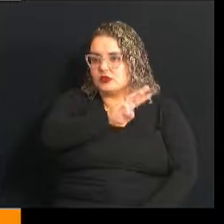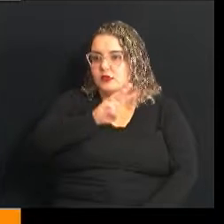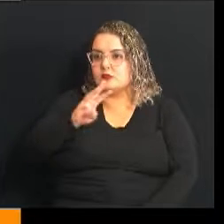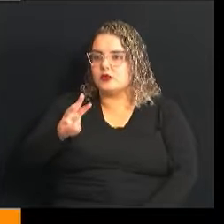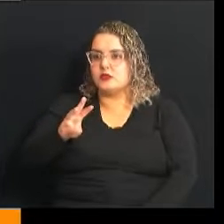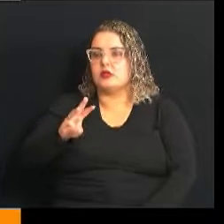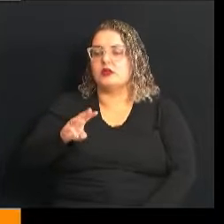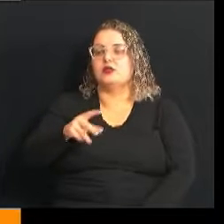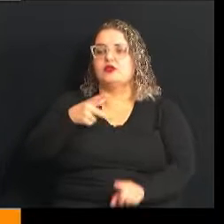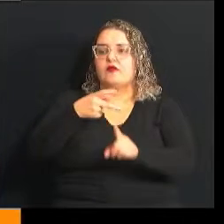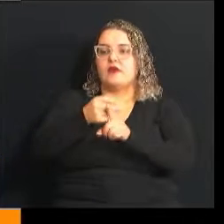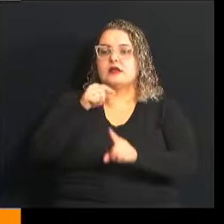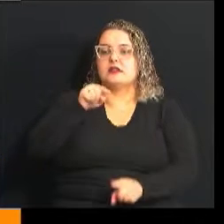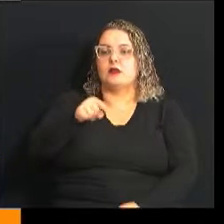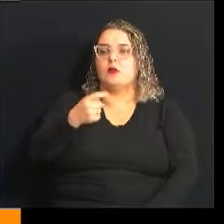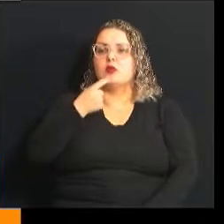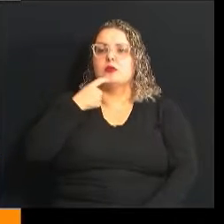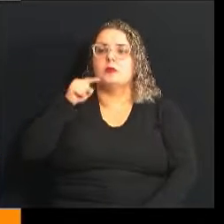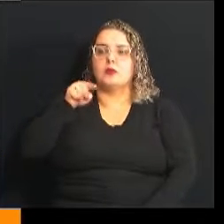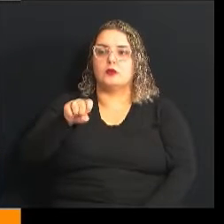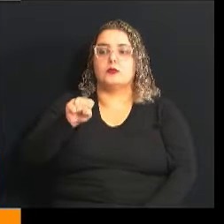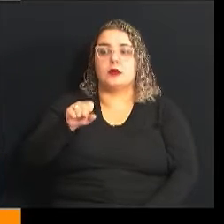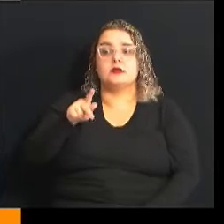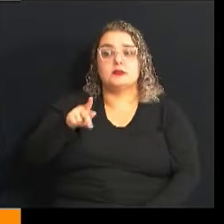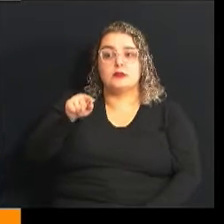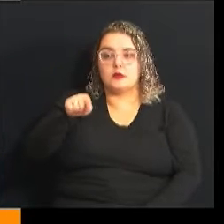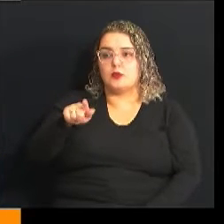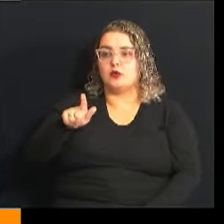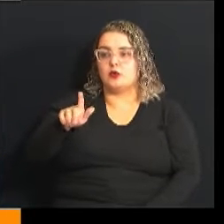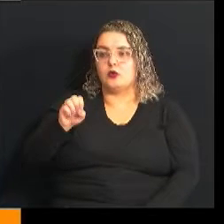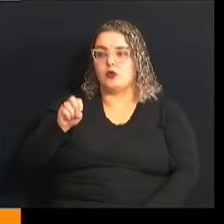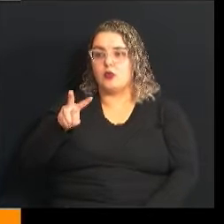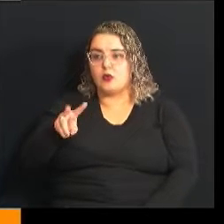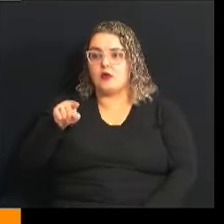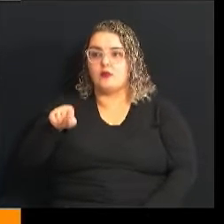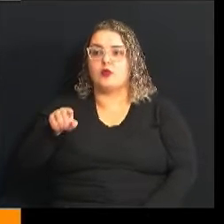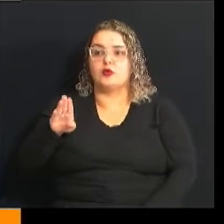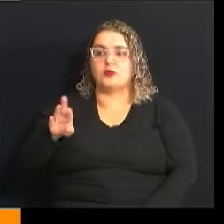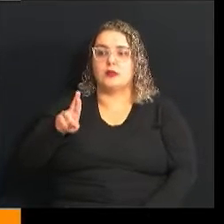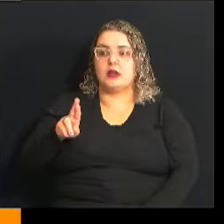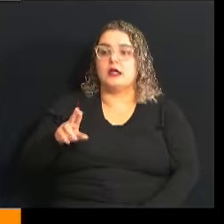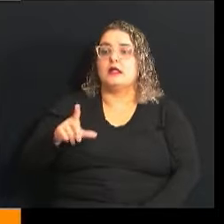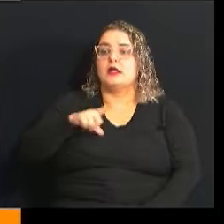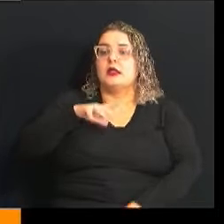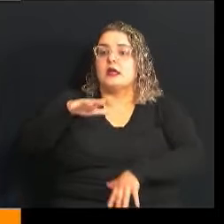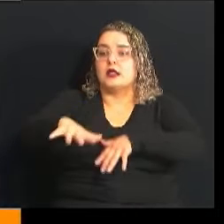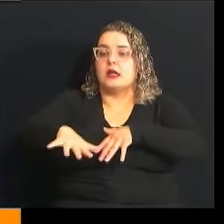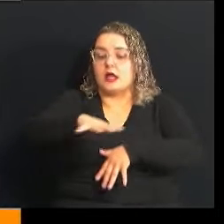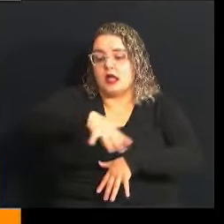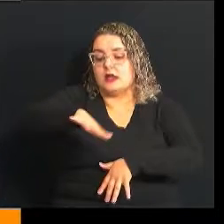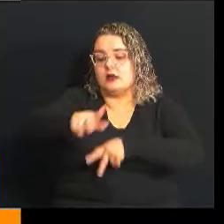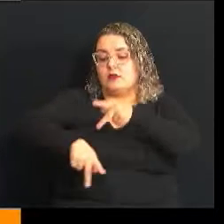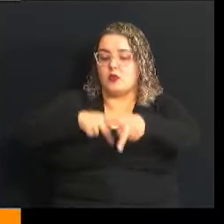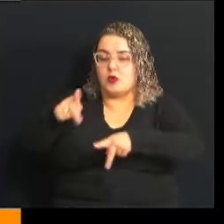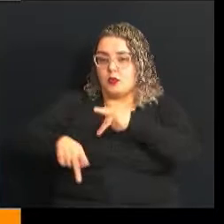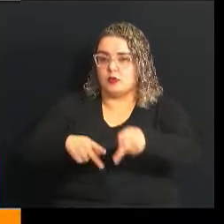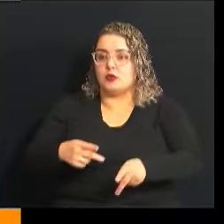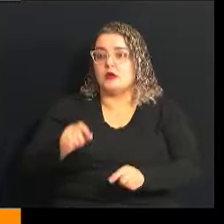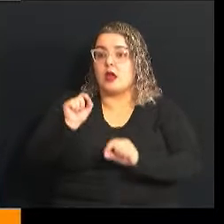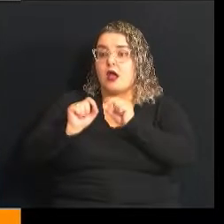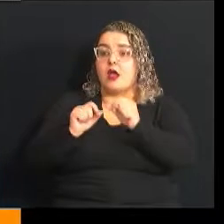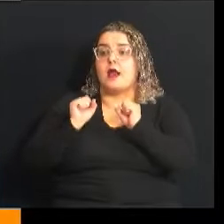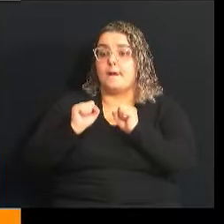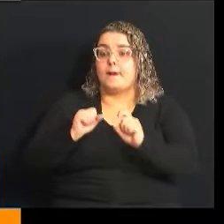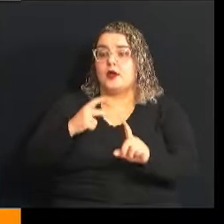vacina.campinas.sp.gov.br. Por quê? Nesse momento a gente tem esse público recomendado, quem pode vacinar. Aí